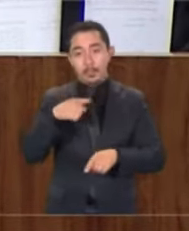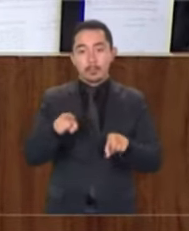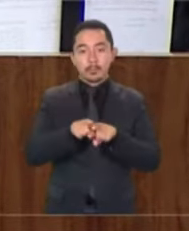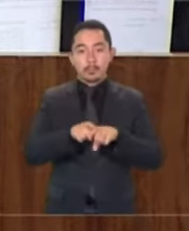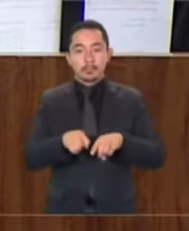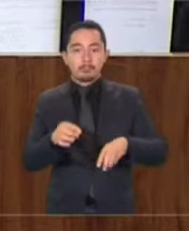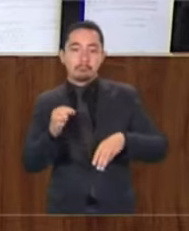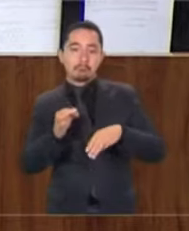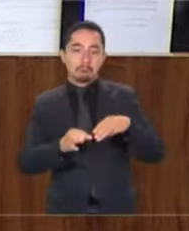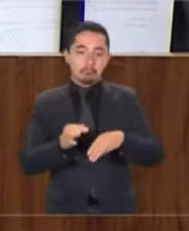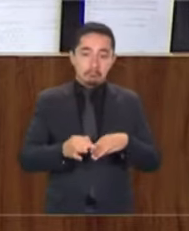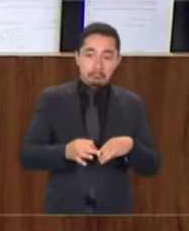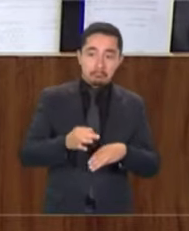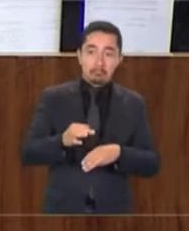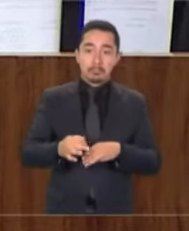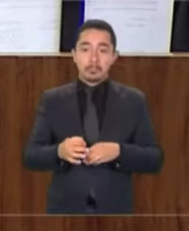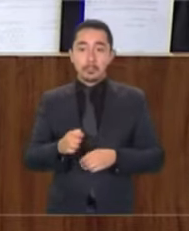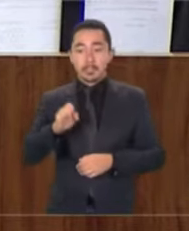Lobo, e